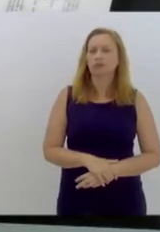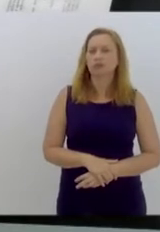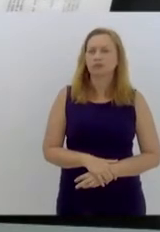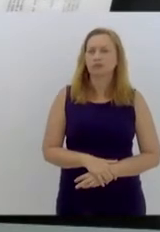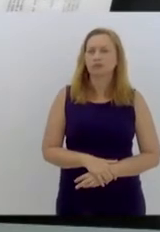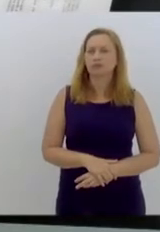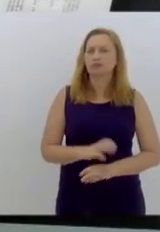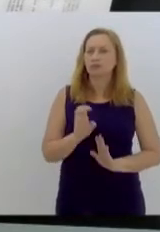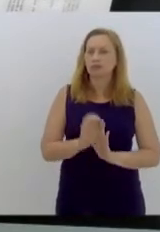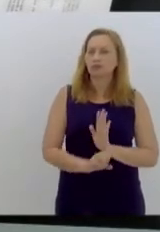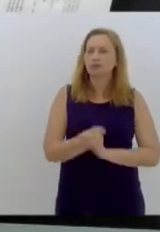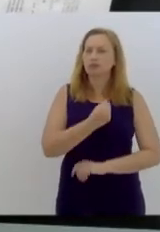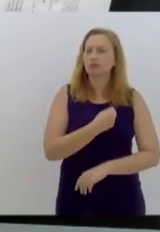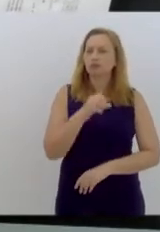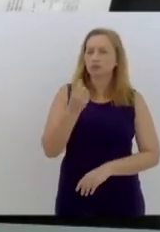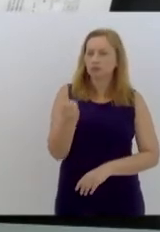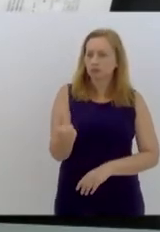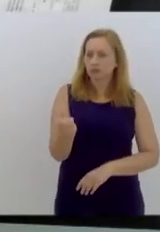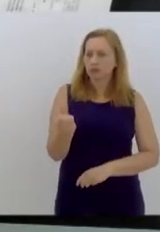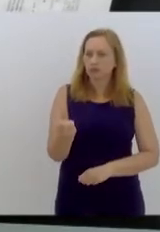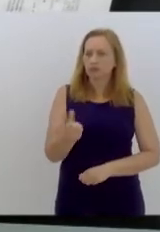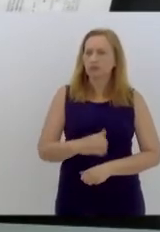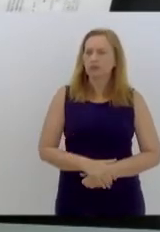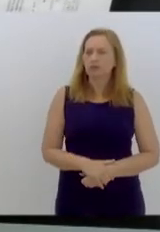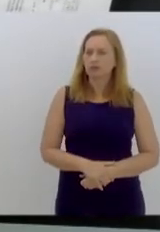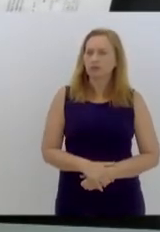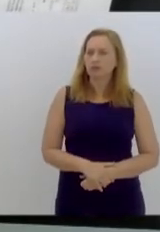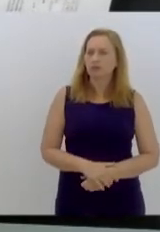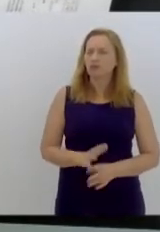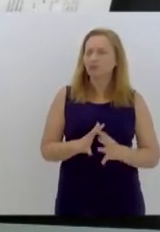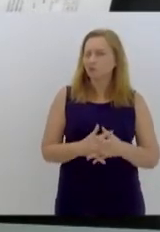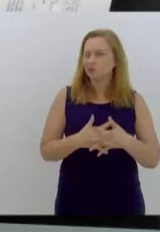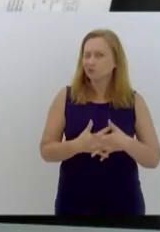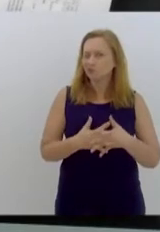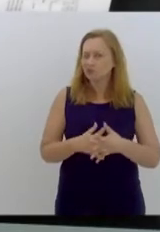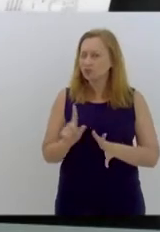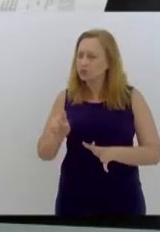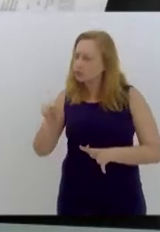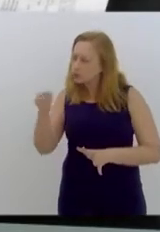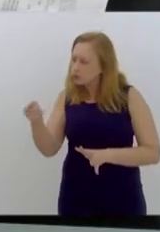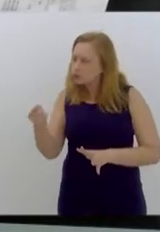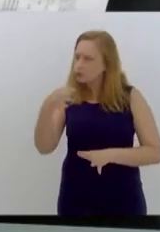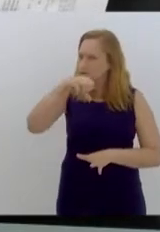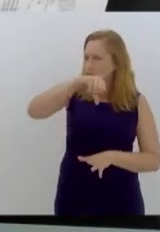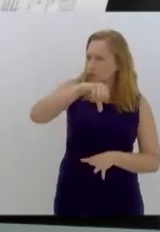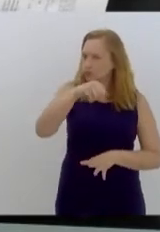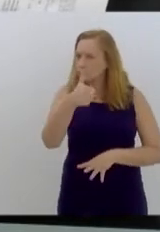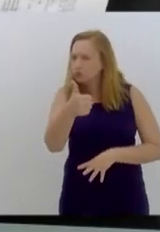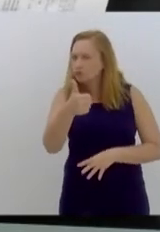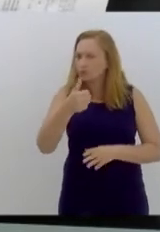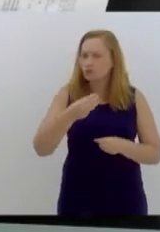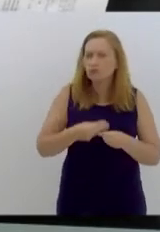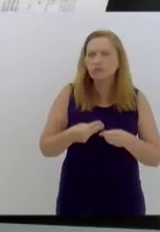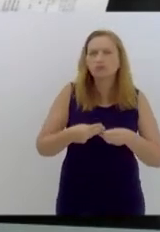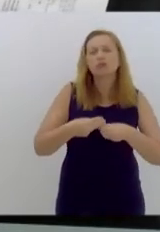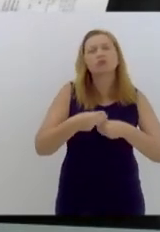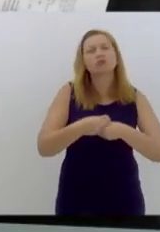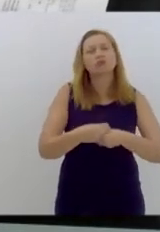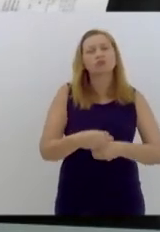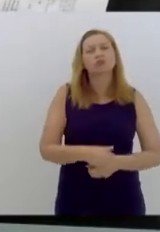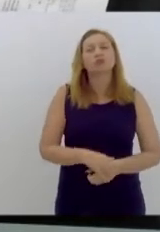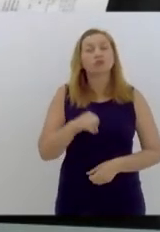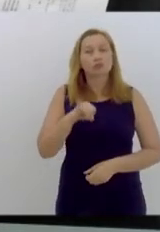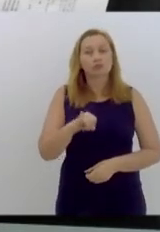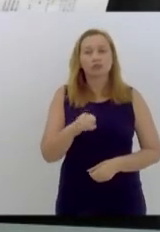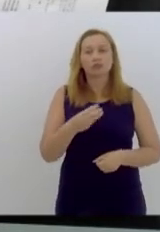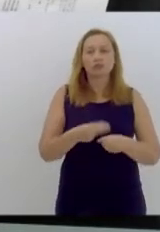essa emenda número 6 aqui, fica muito complicado para os outros 91 municípios se o